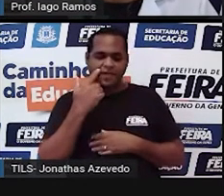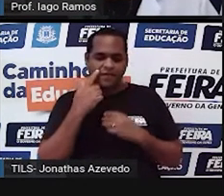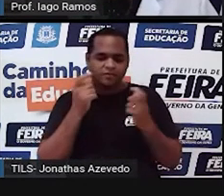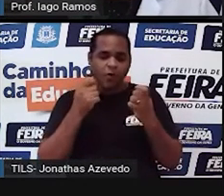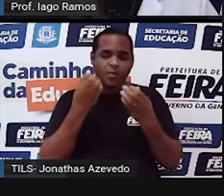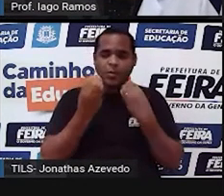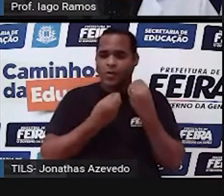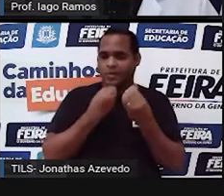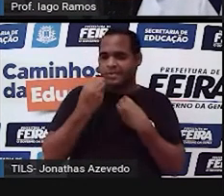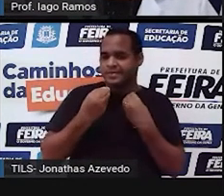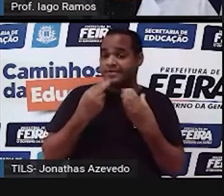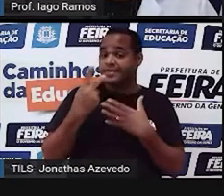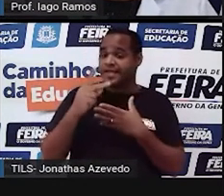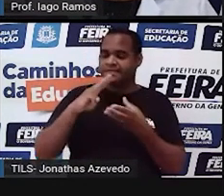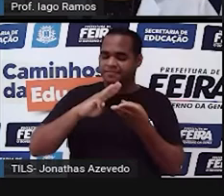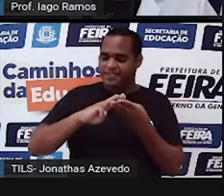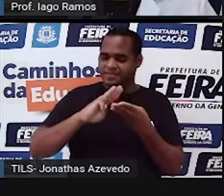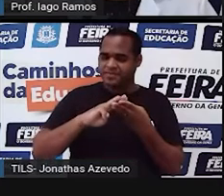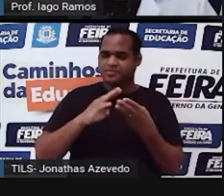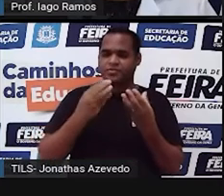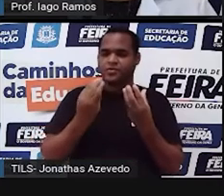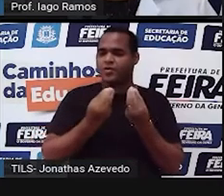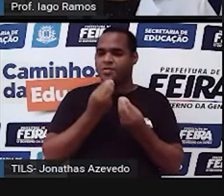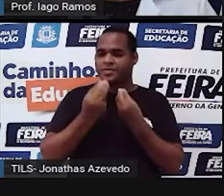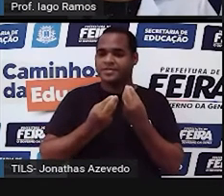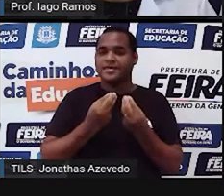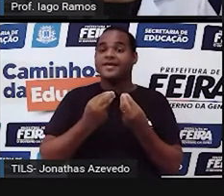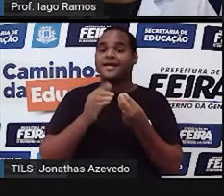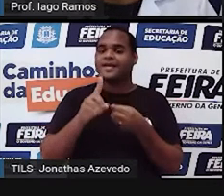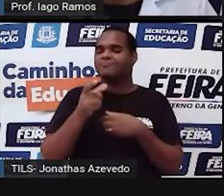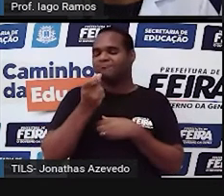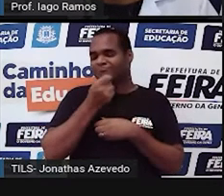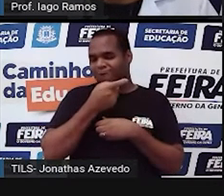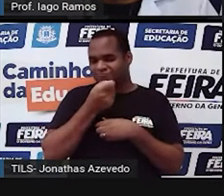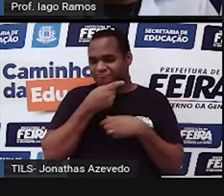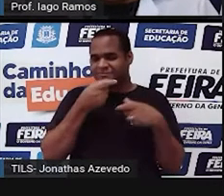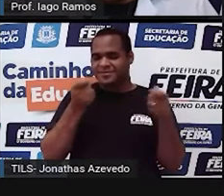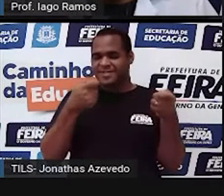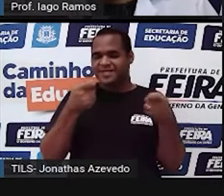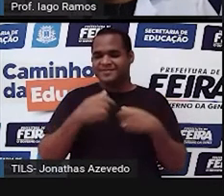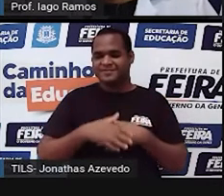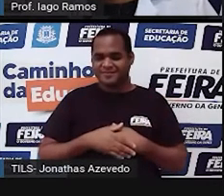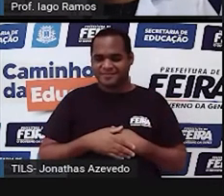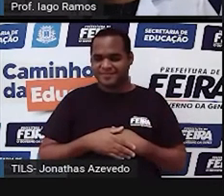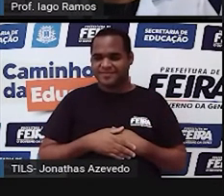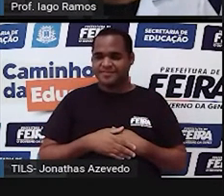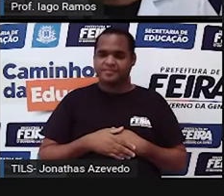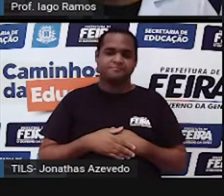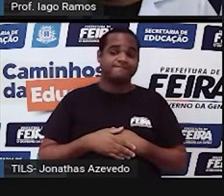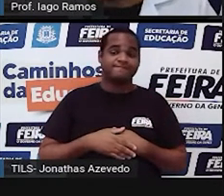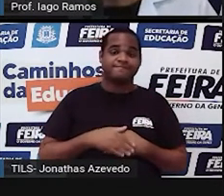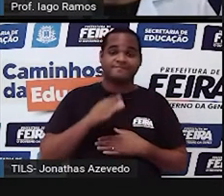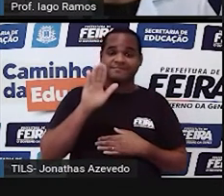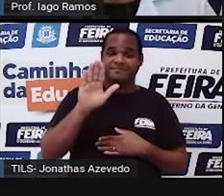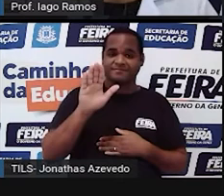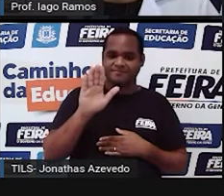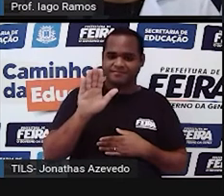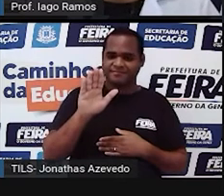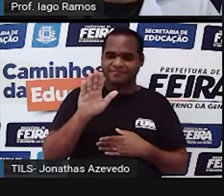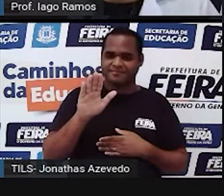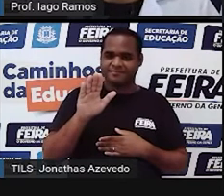mostrar que a matemática ela também pode ser engraçada. Pois é, mas,